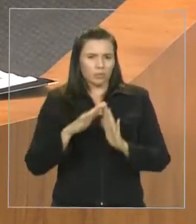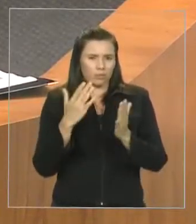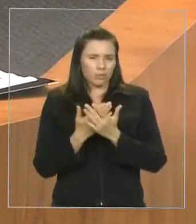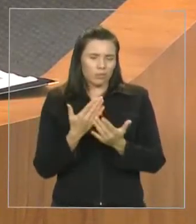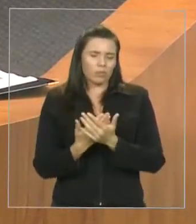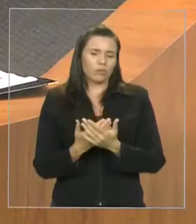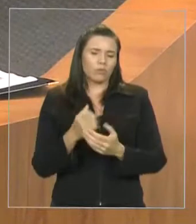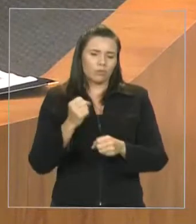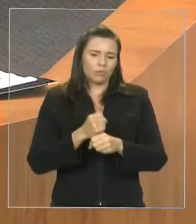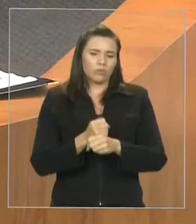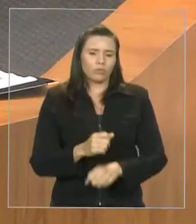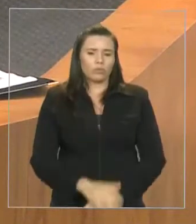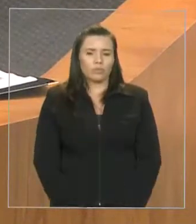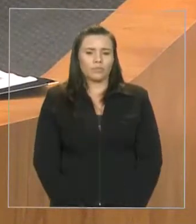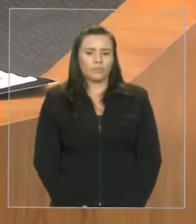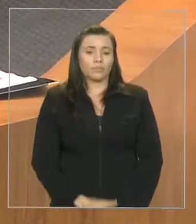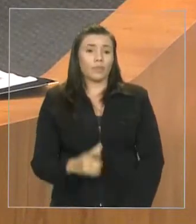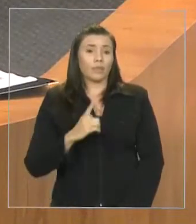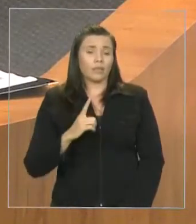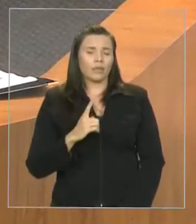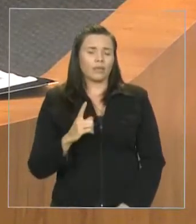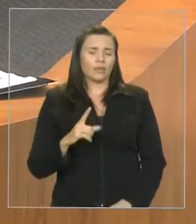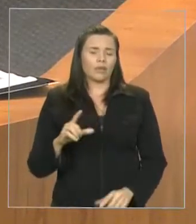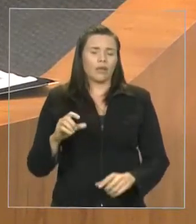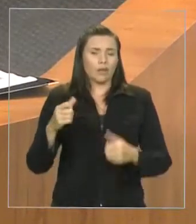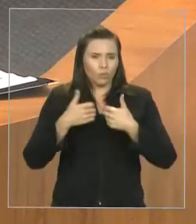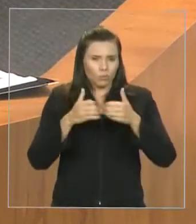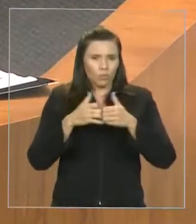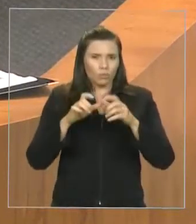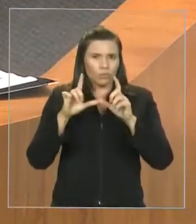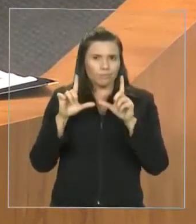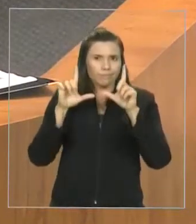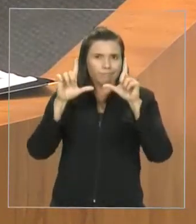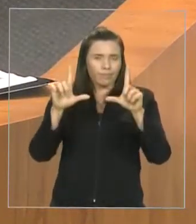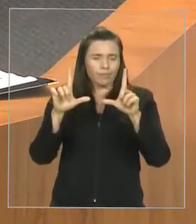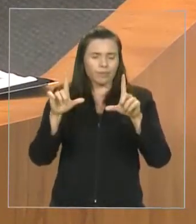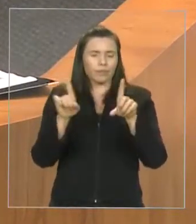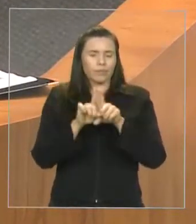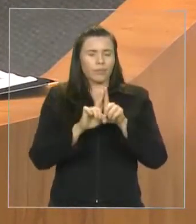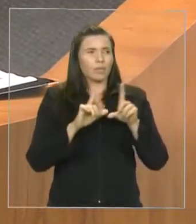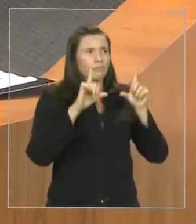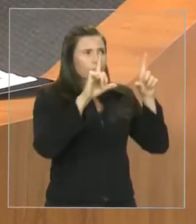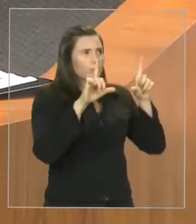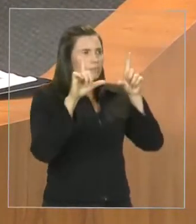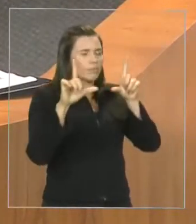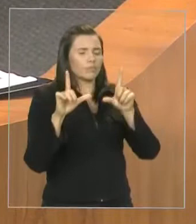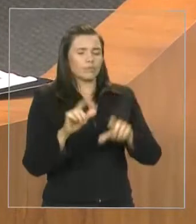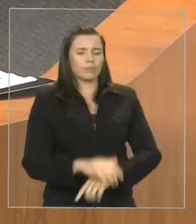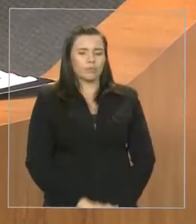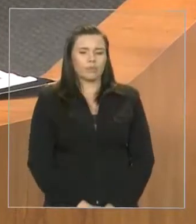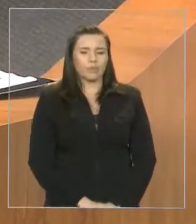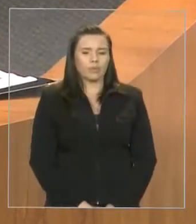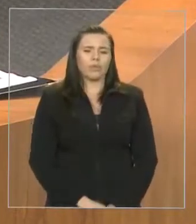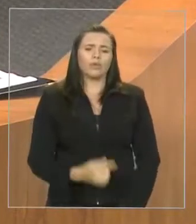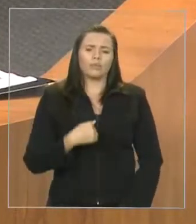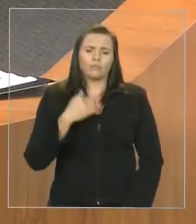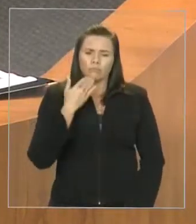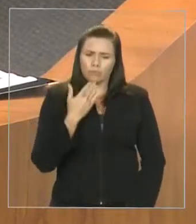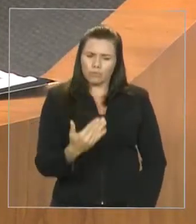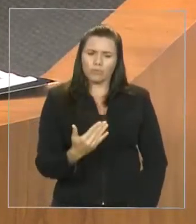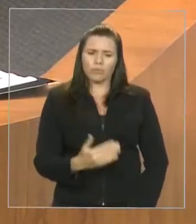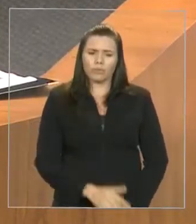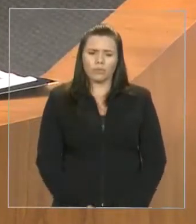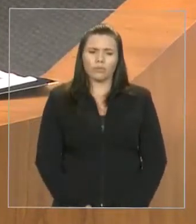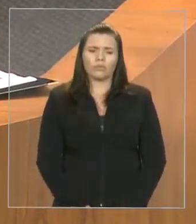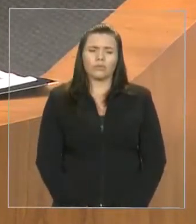Traseiras de ônibus, outdoor, muita propaganda. E solicitamos, através de requerimento, que o governo do Estado enviasse